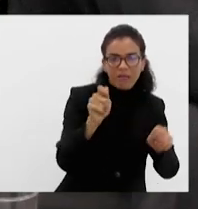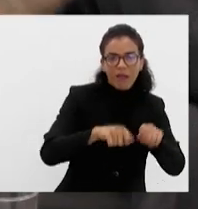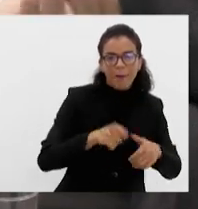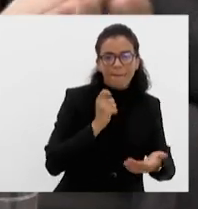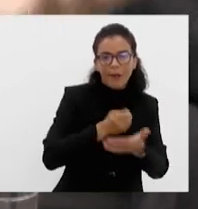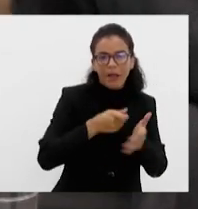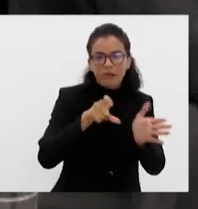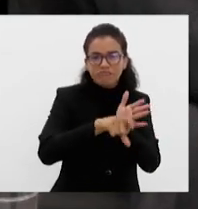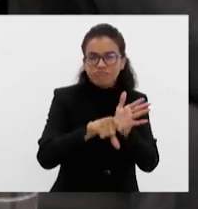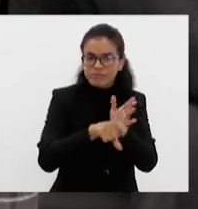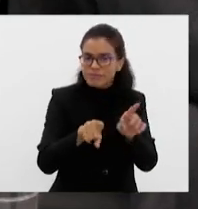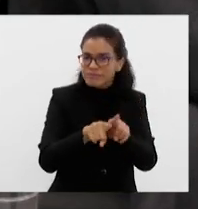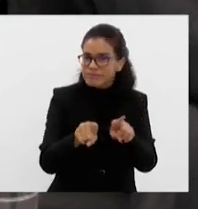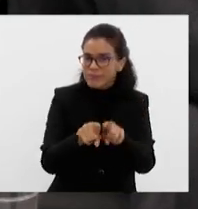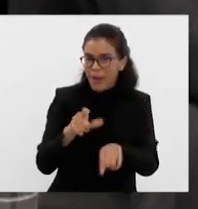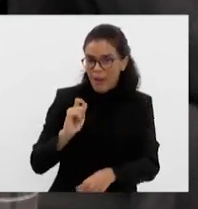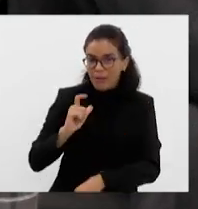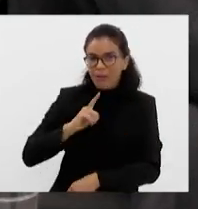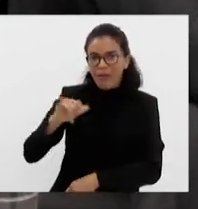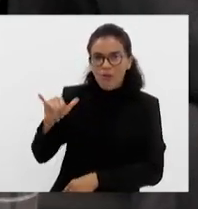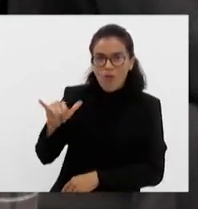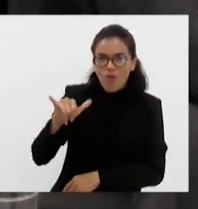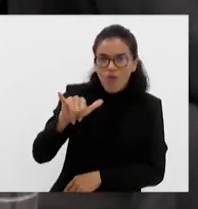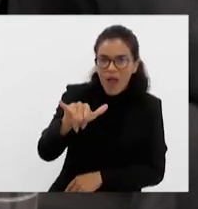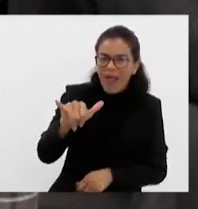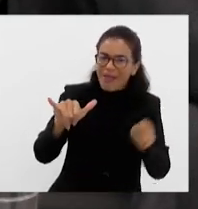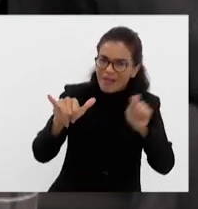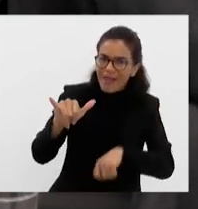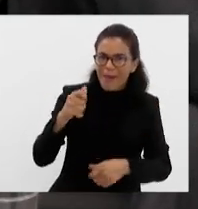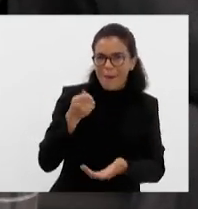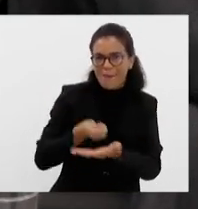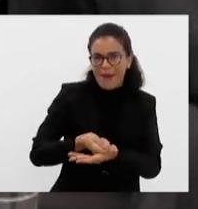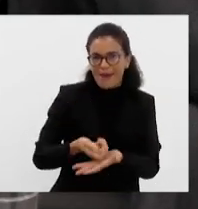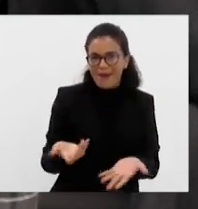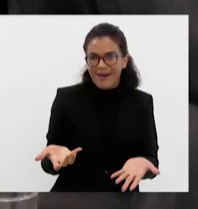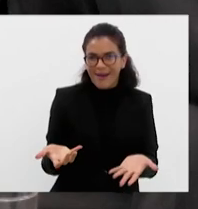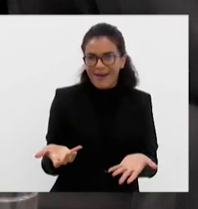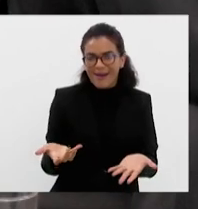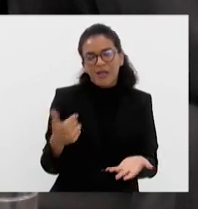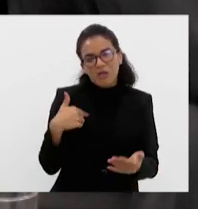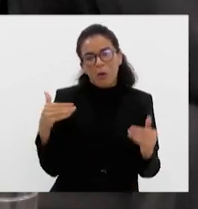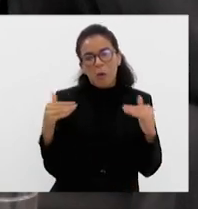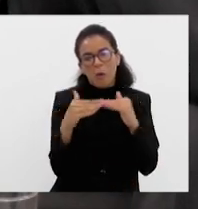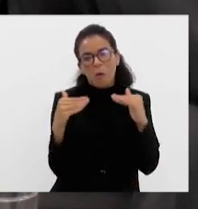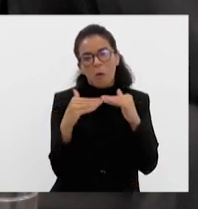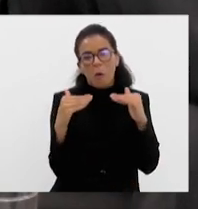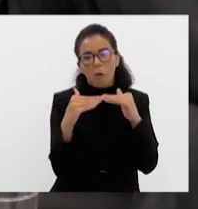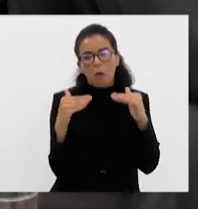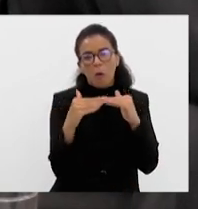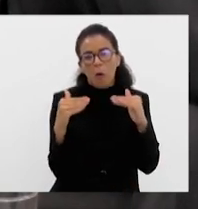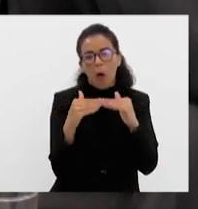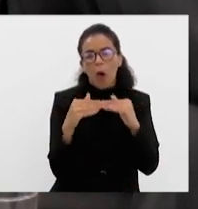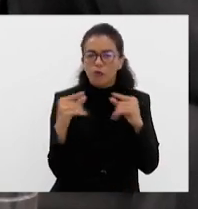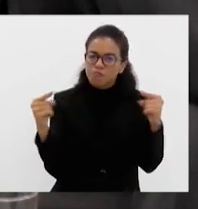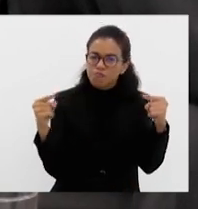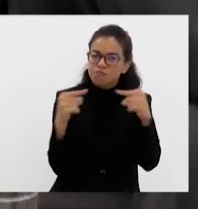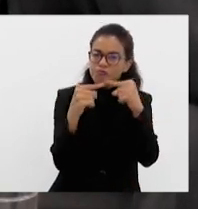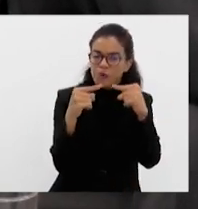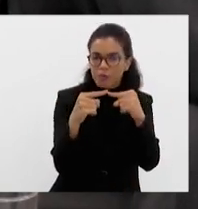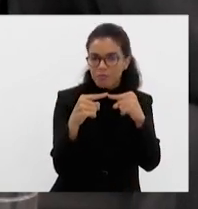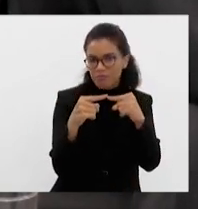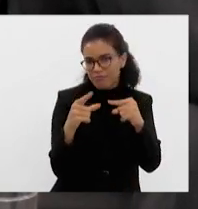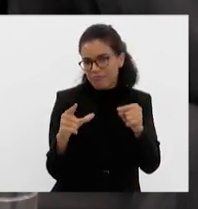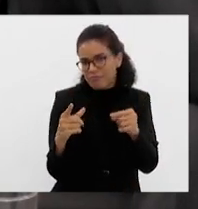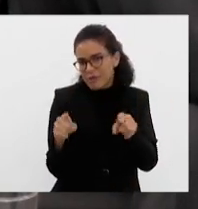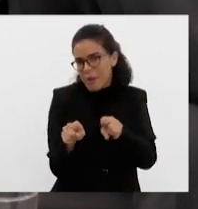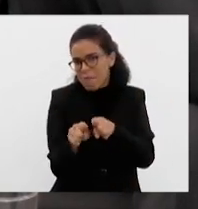eu suponho que quem tem um avião possa pagar a taxa. Então, eu sou favorável no mérito, na legalidade,